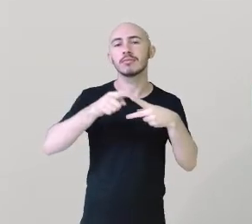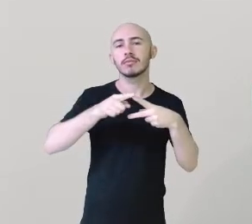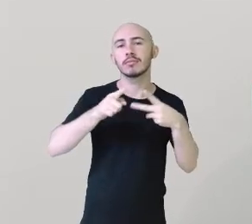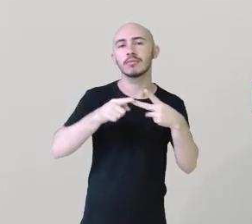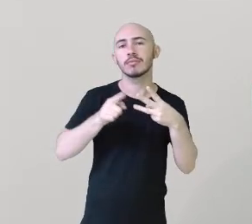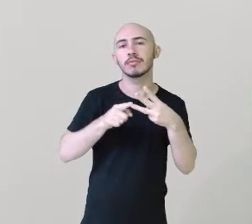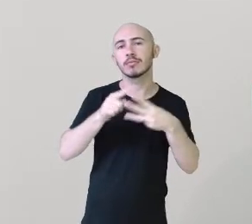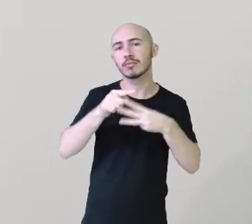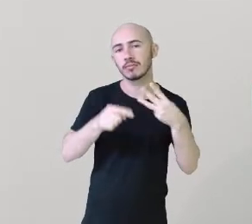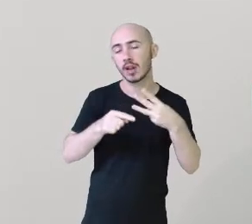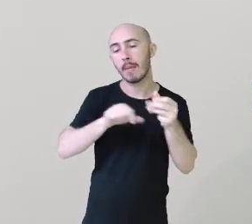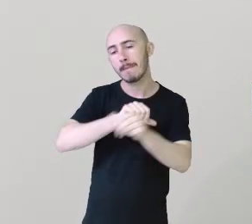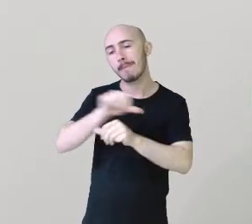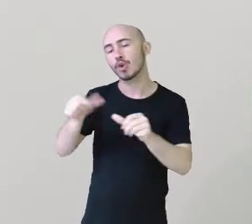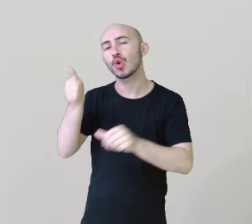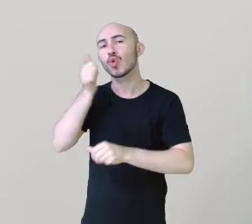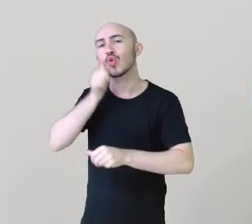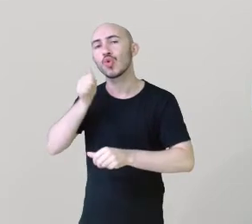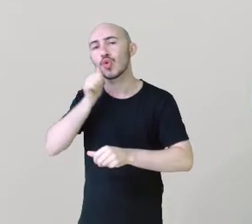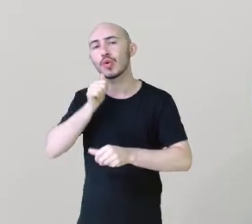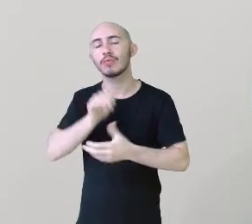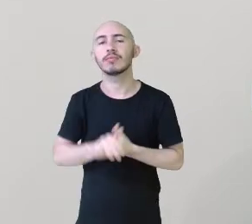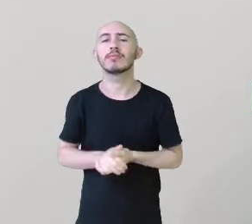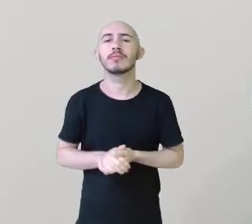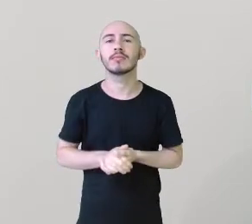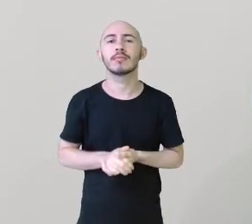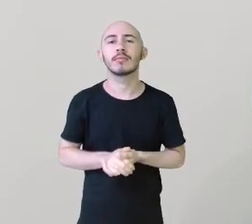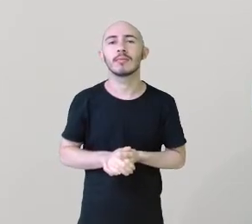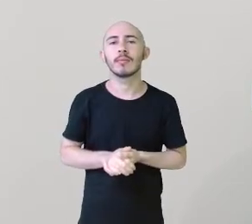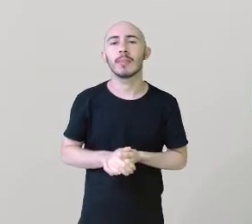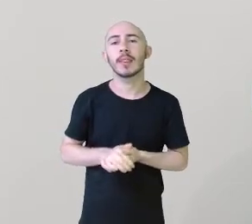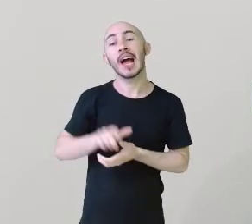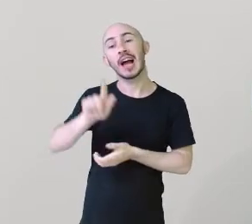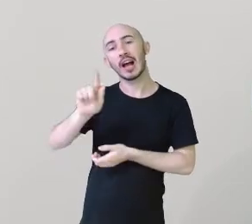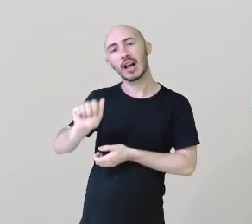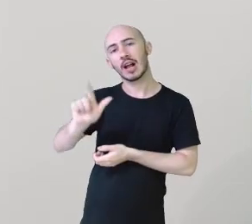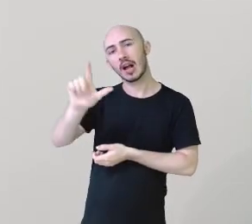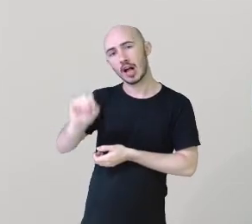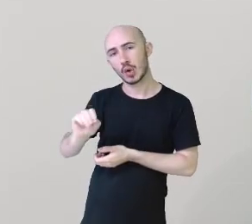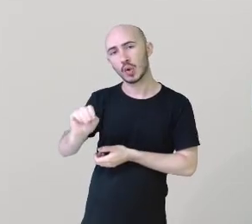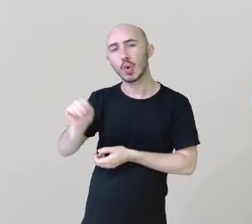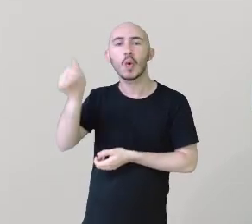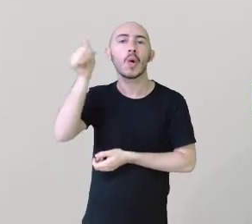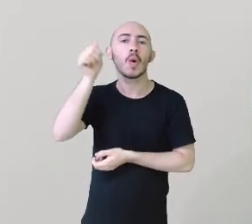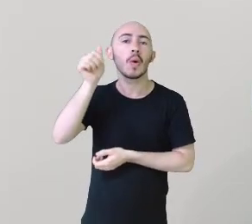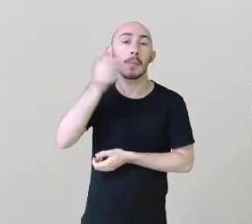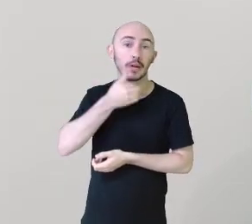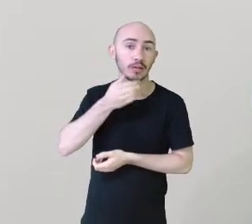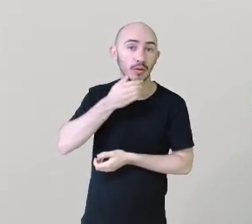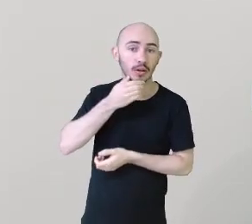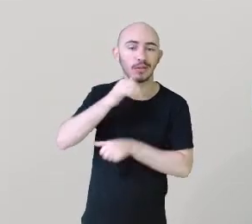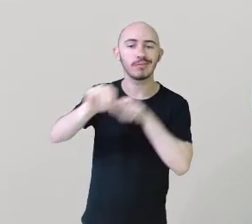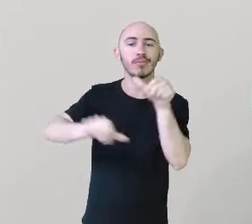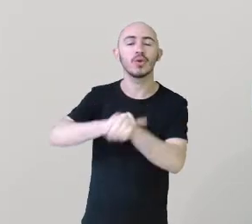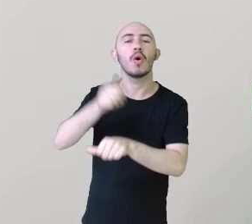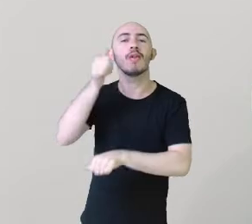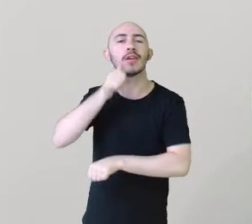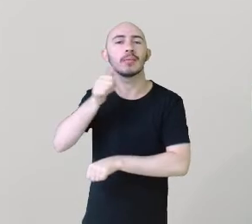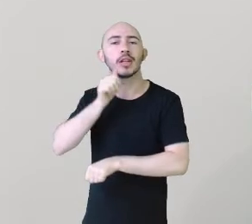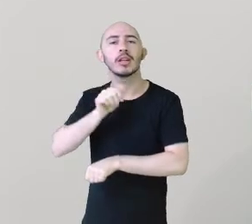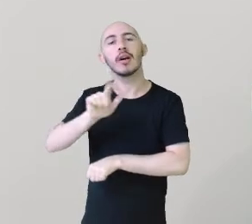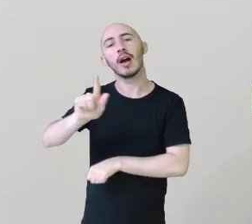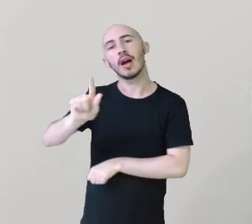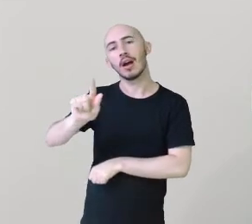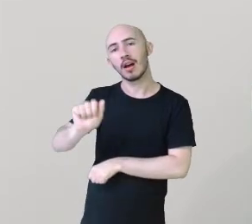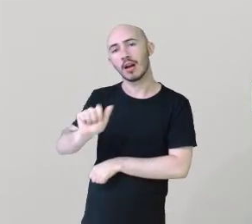é o substantivo, qual é o feminino do galo? É a galinha. Então, neste título aí, eu alterei o